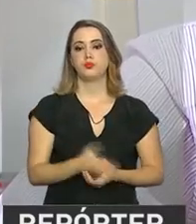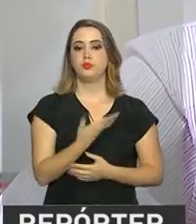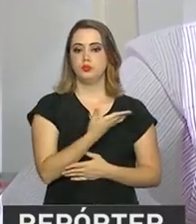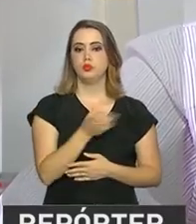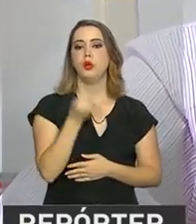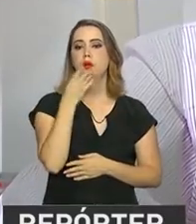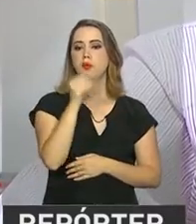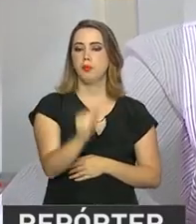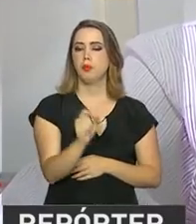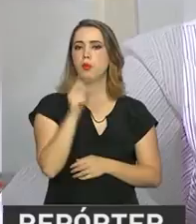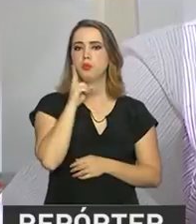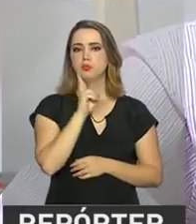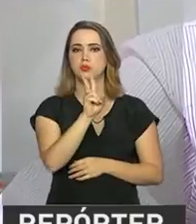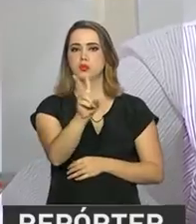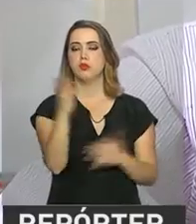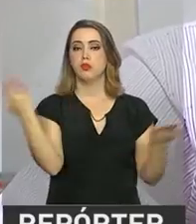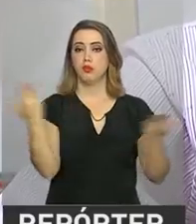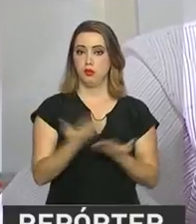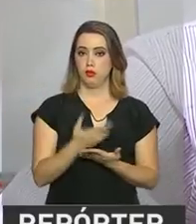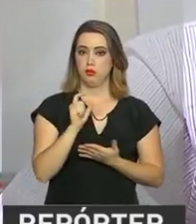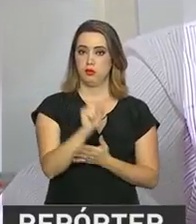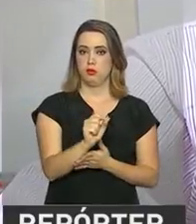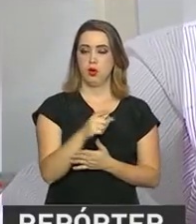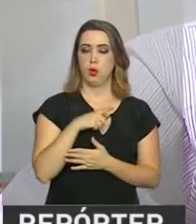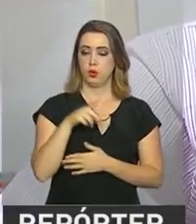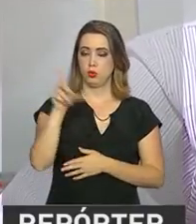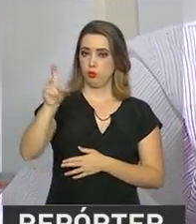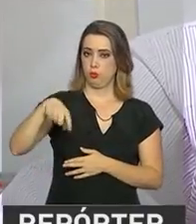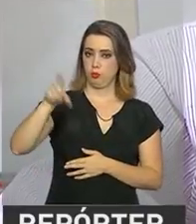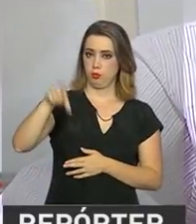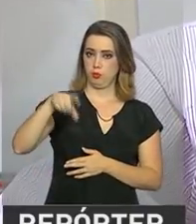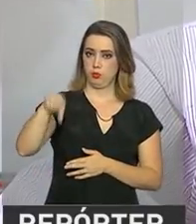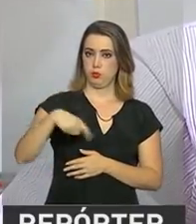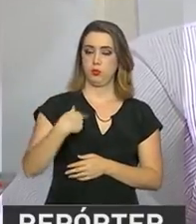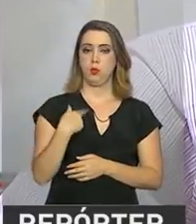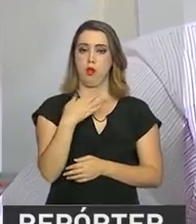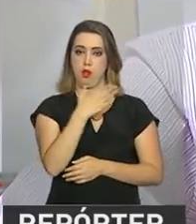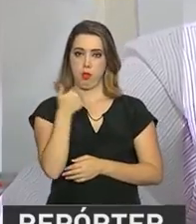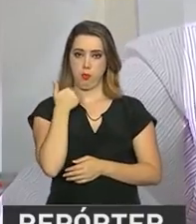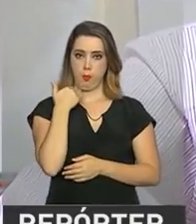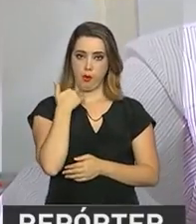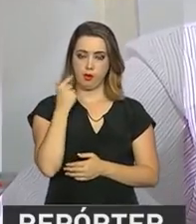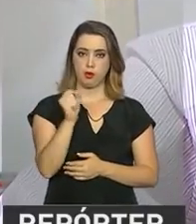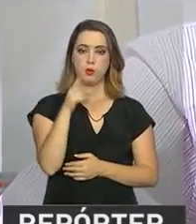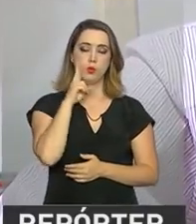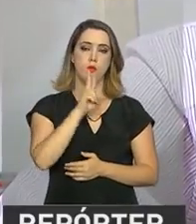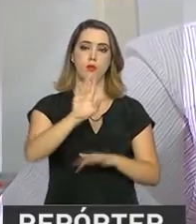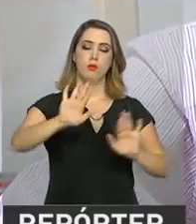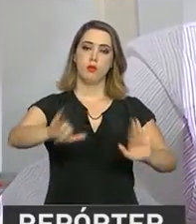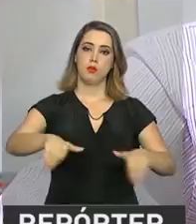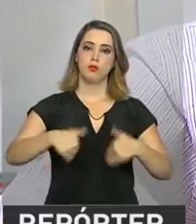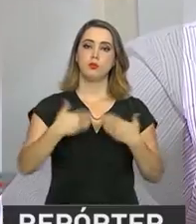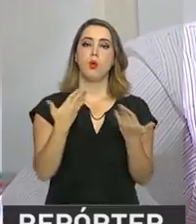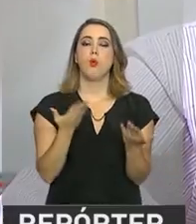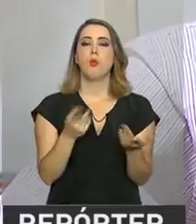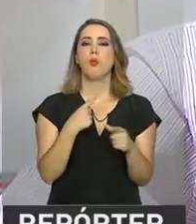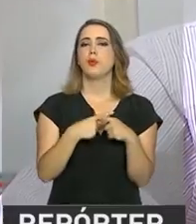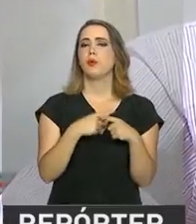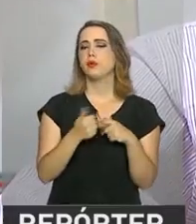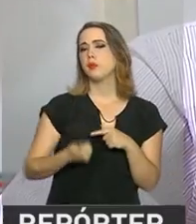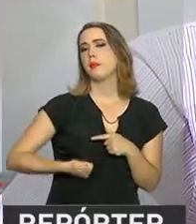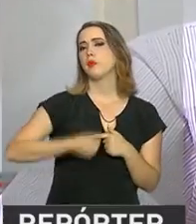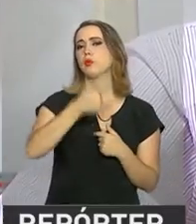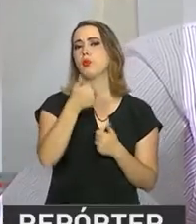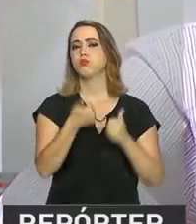até verificar agora é com o meu cartão com a minha agência pra ver quais são realmente os benefícios e como eu